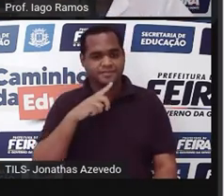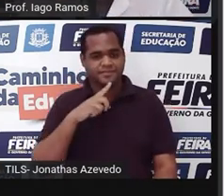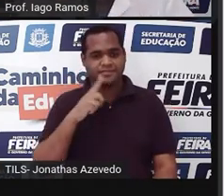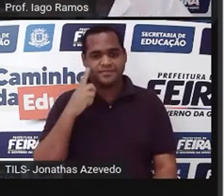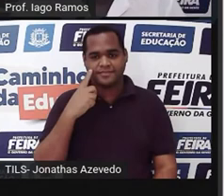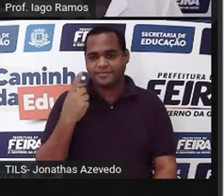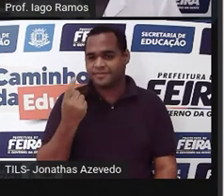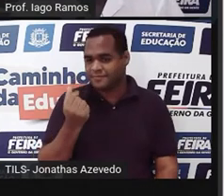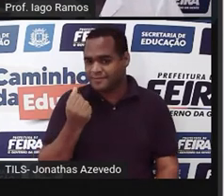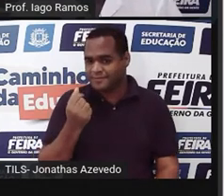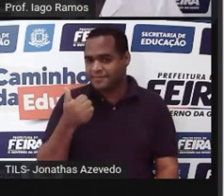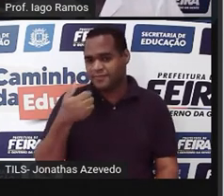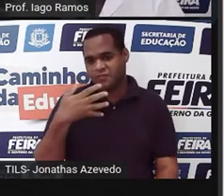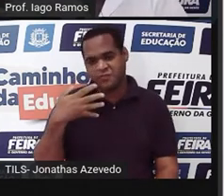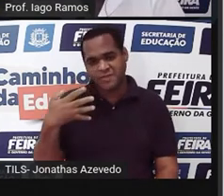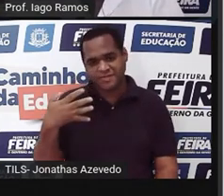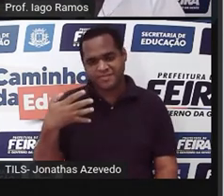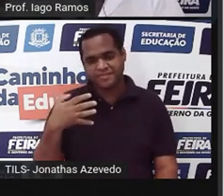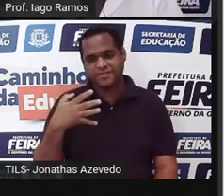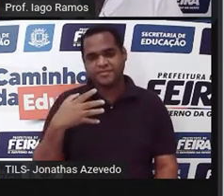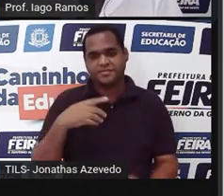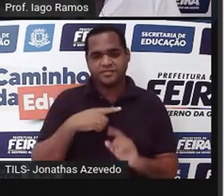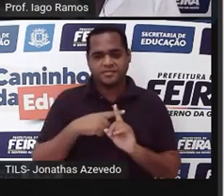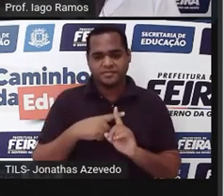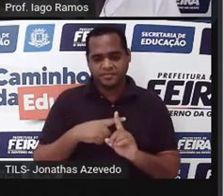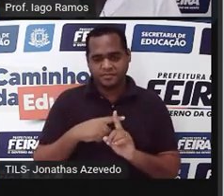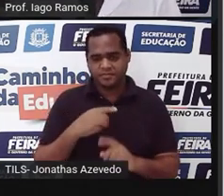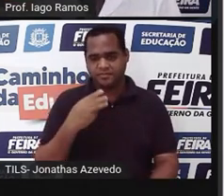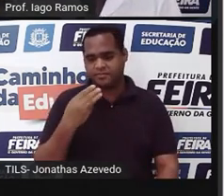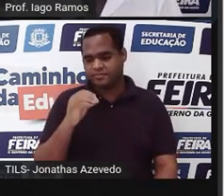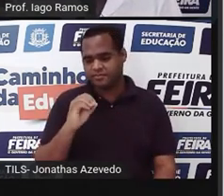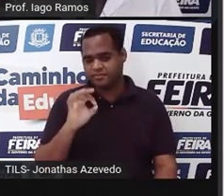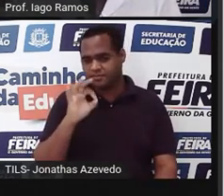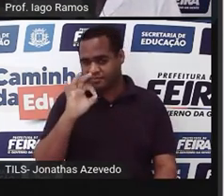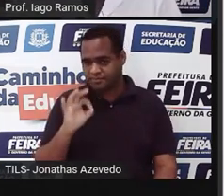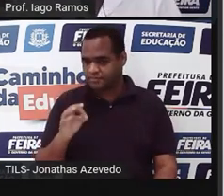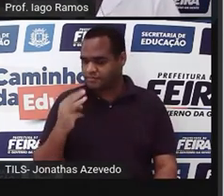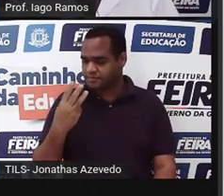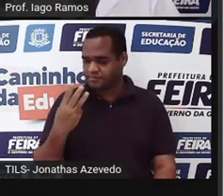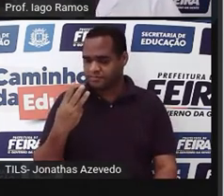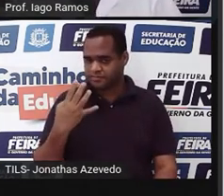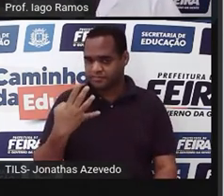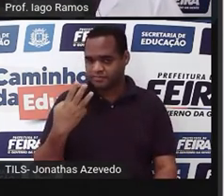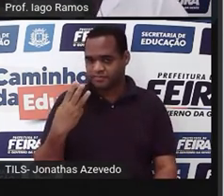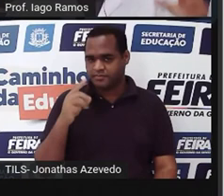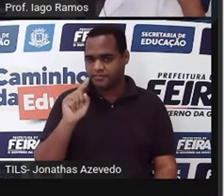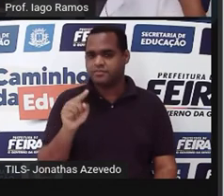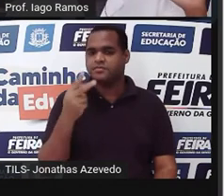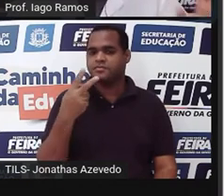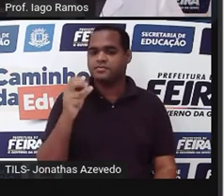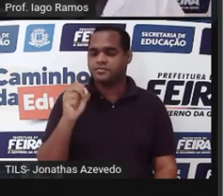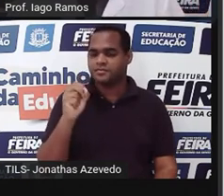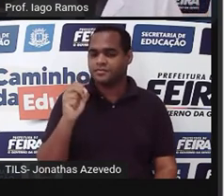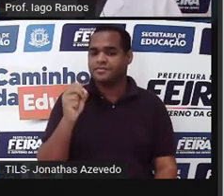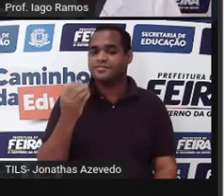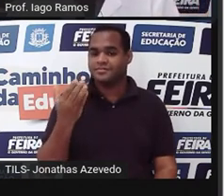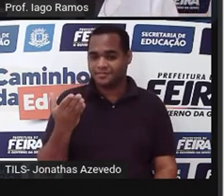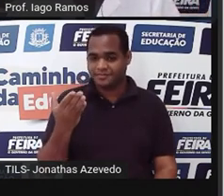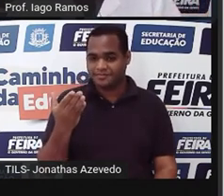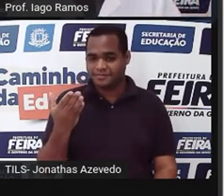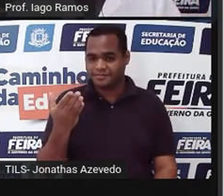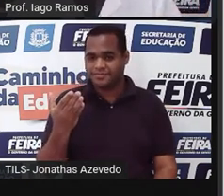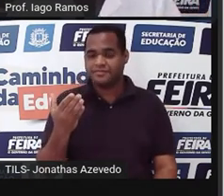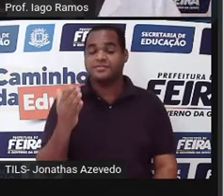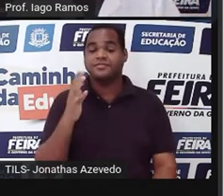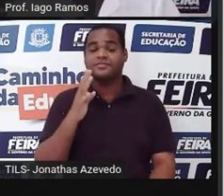dele nesse mês é 144 aumentou trinta por cento trinta por cento foi 4320 então 144